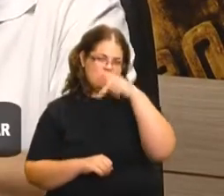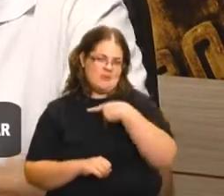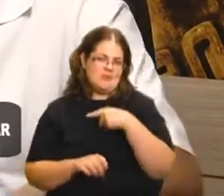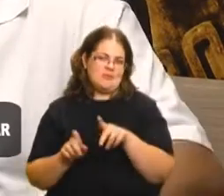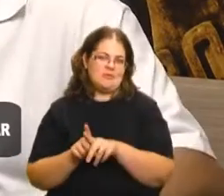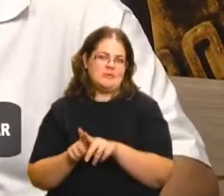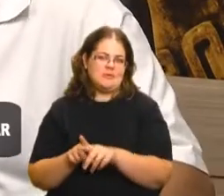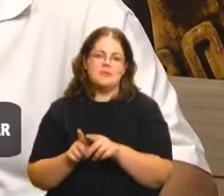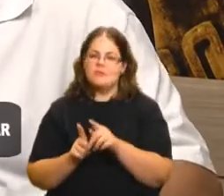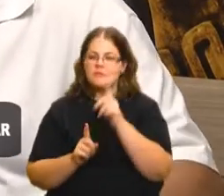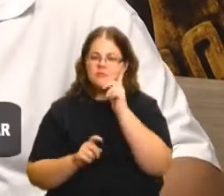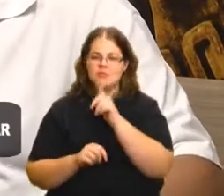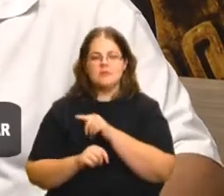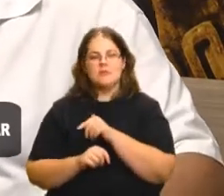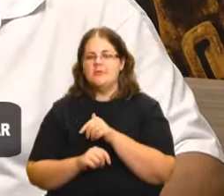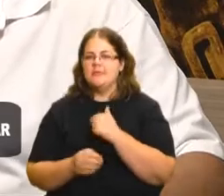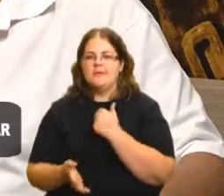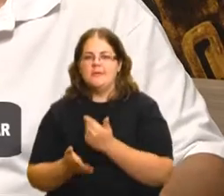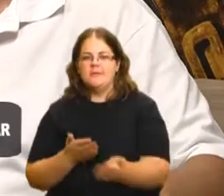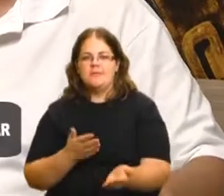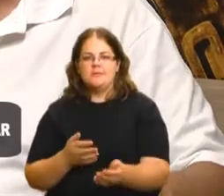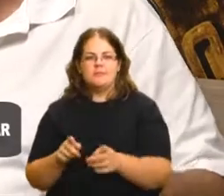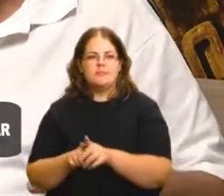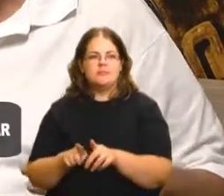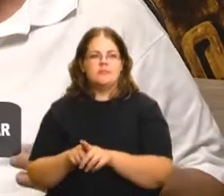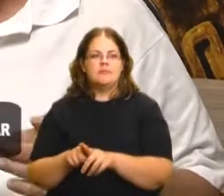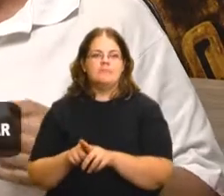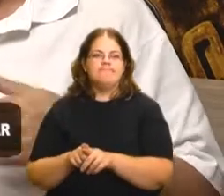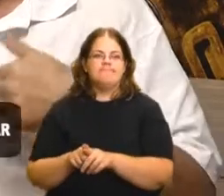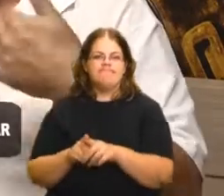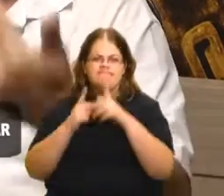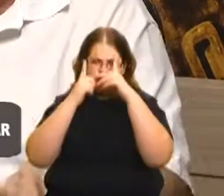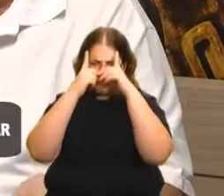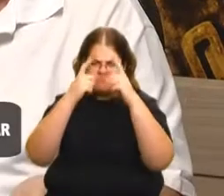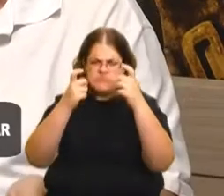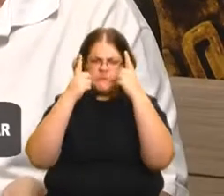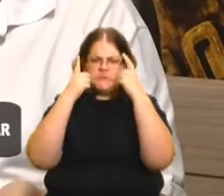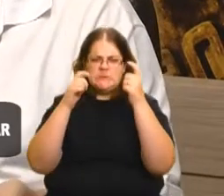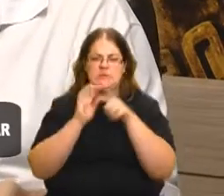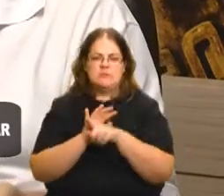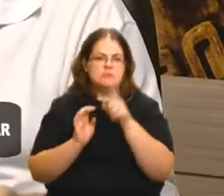de imediato alvo de uma investida